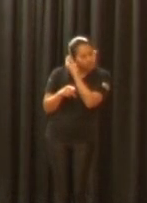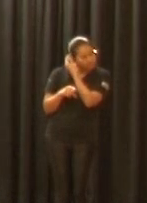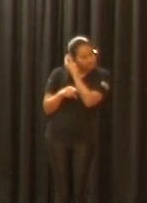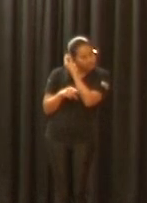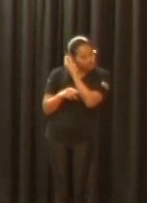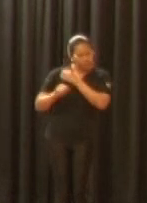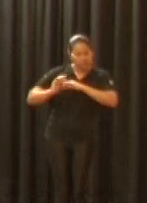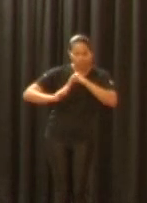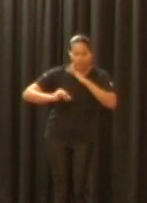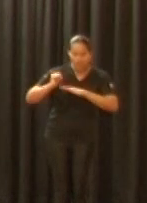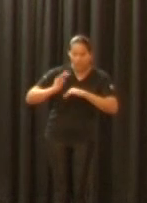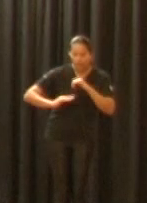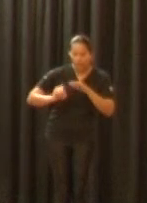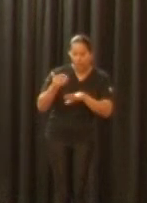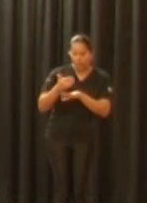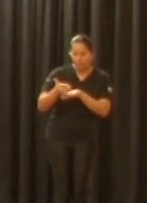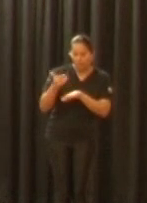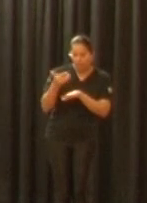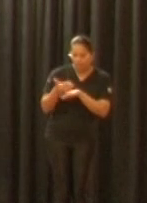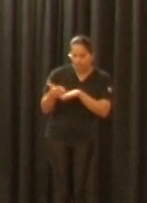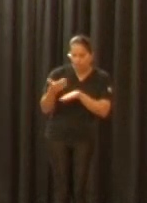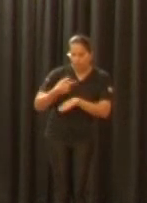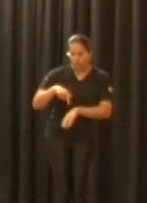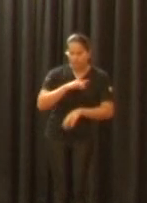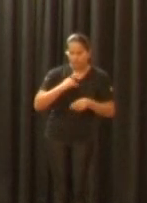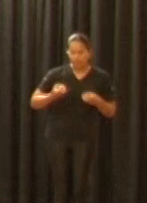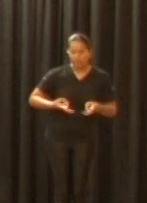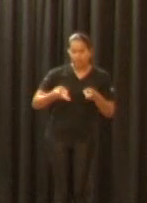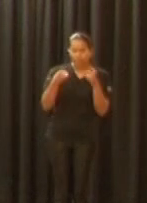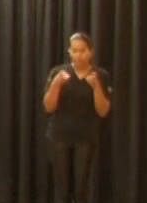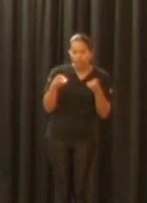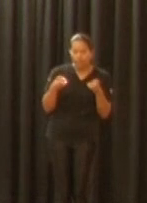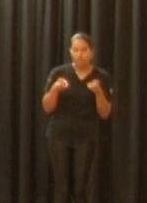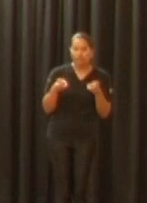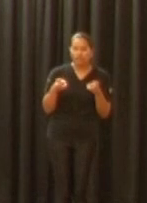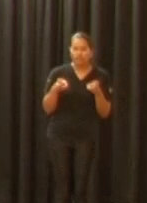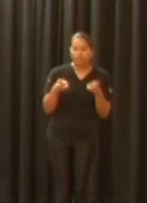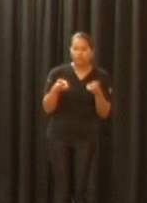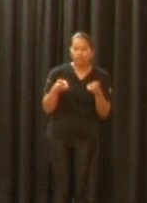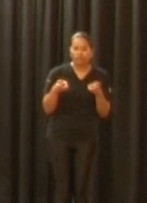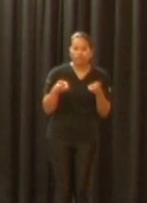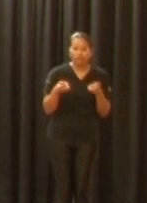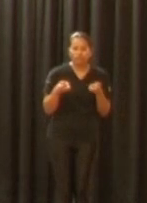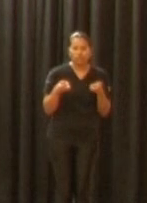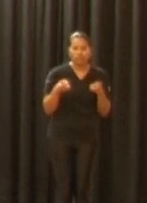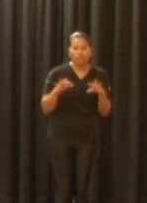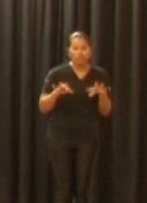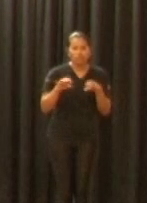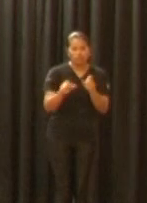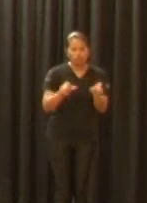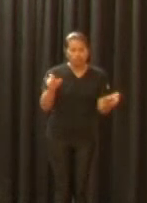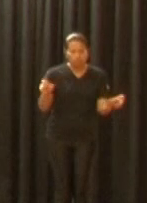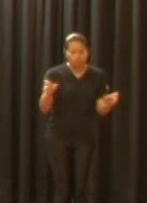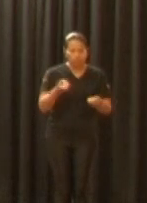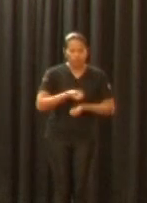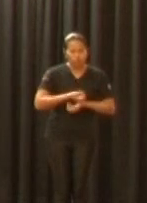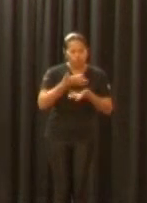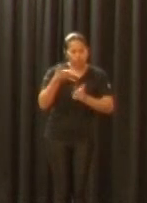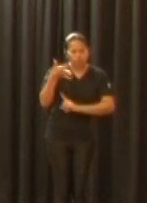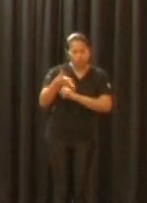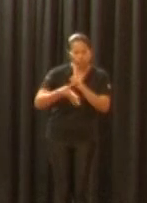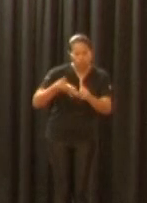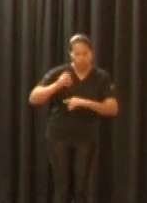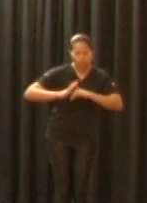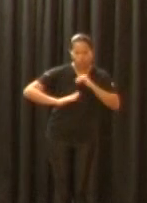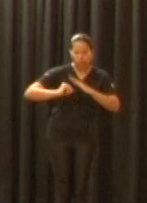prática, a gente vai perceber que o quanto todos os discursos, práticas, e o gênero,